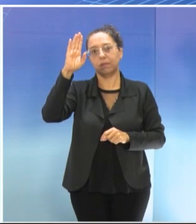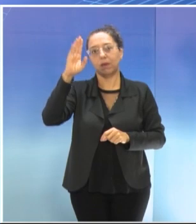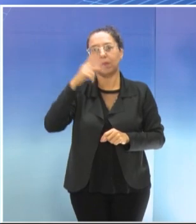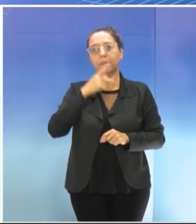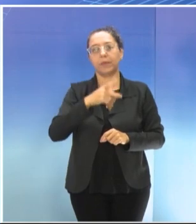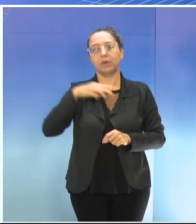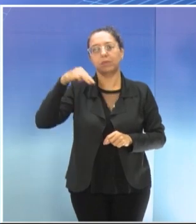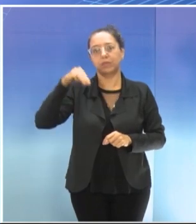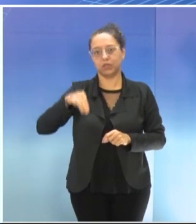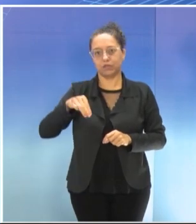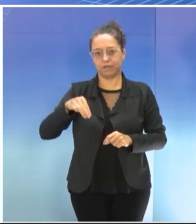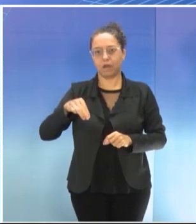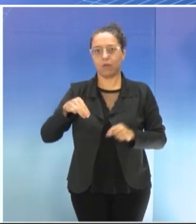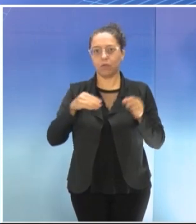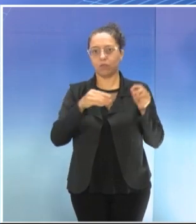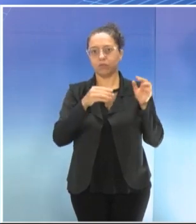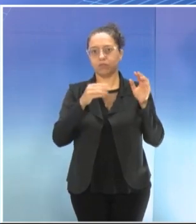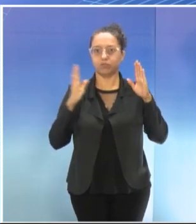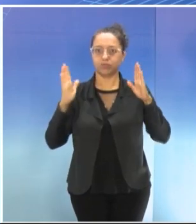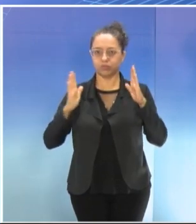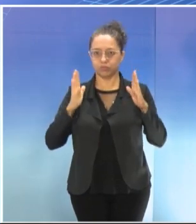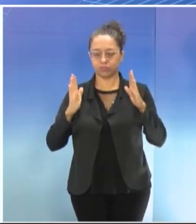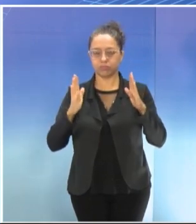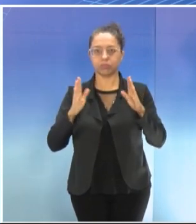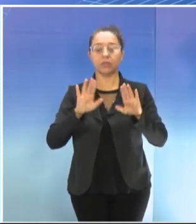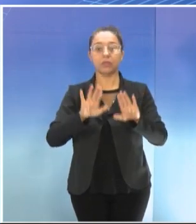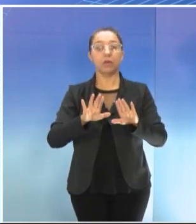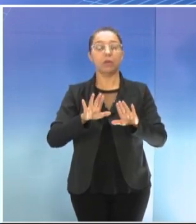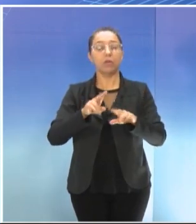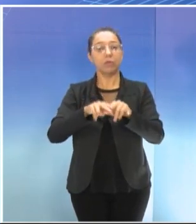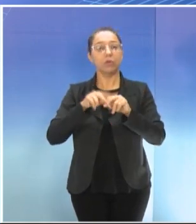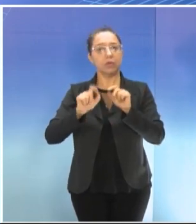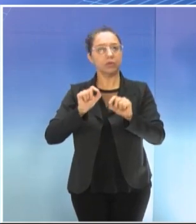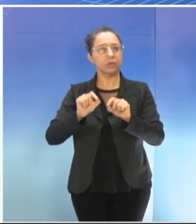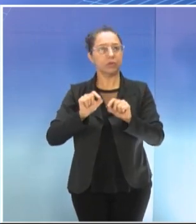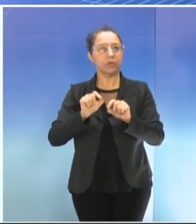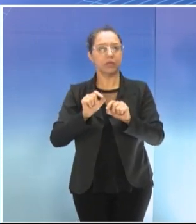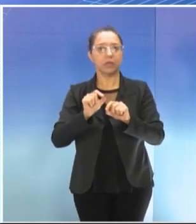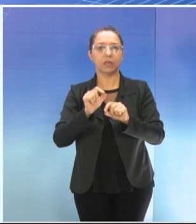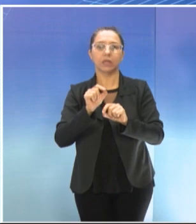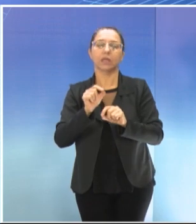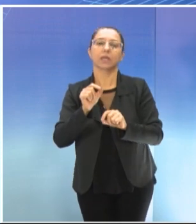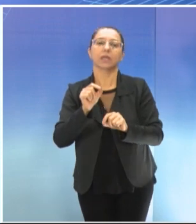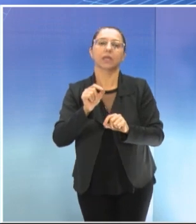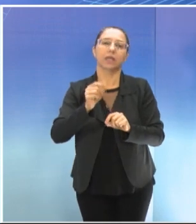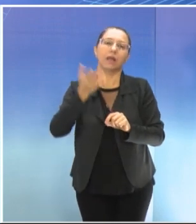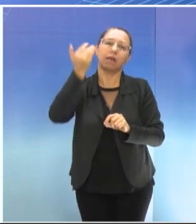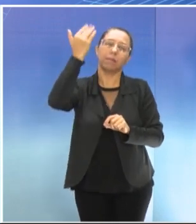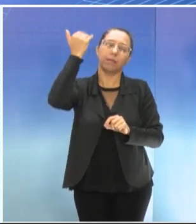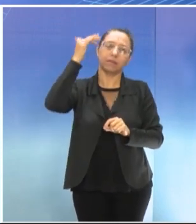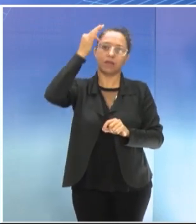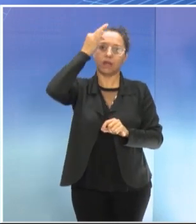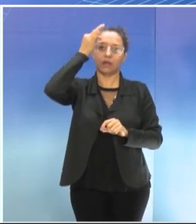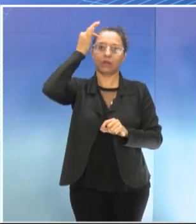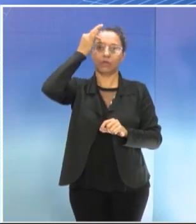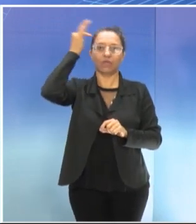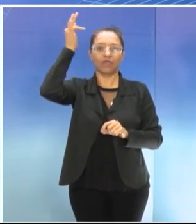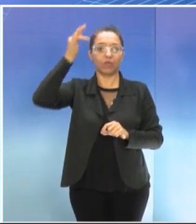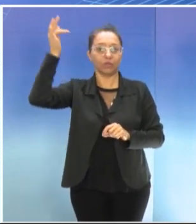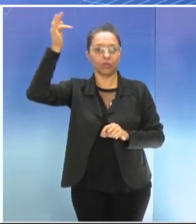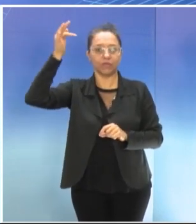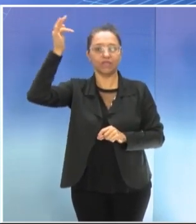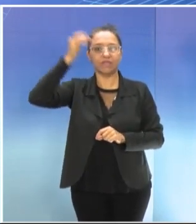a característica principal da filosofia medieval. Apesar deles utilizarem a filosofia grega, principalmente